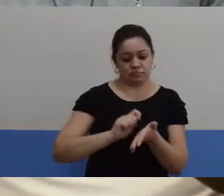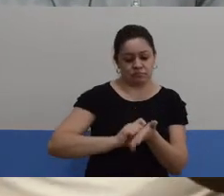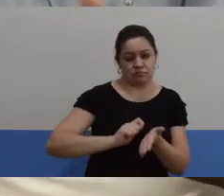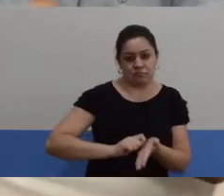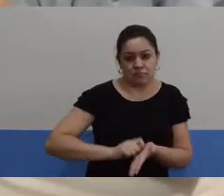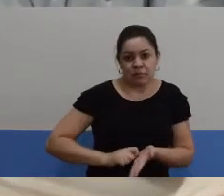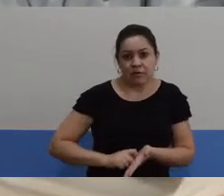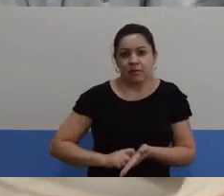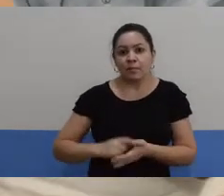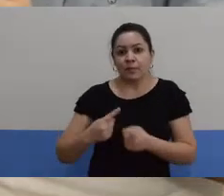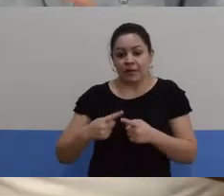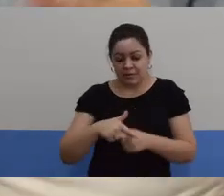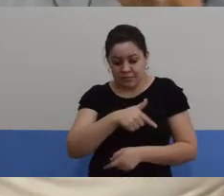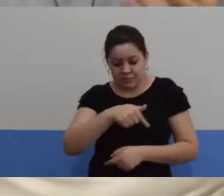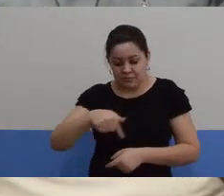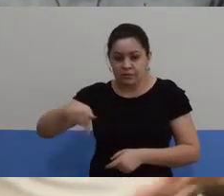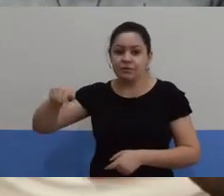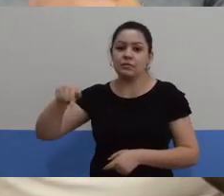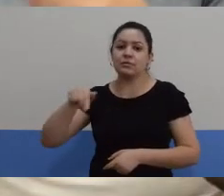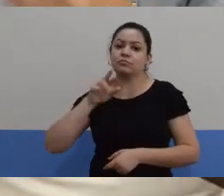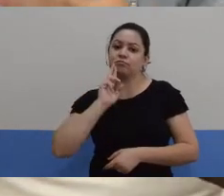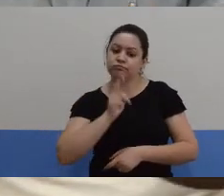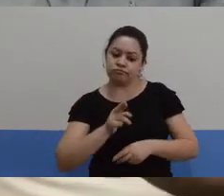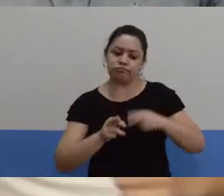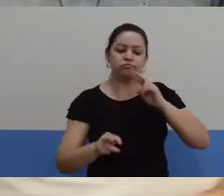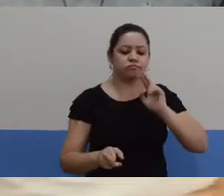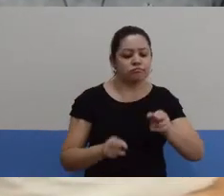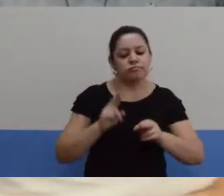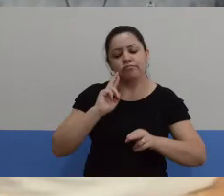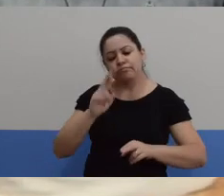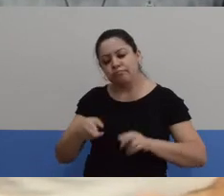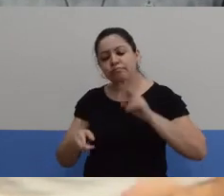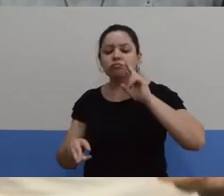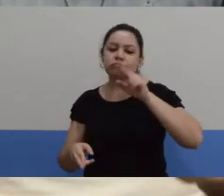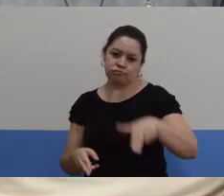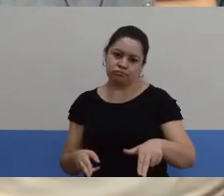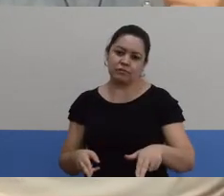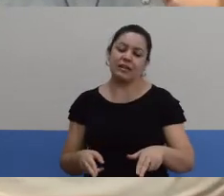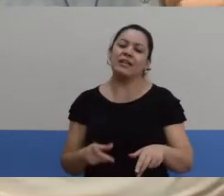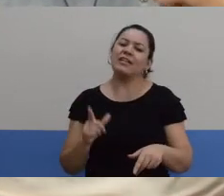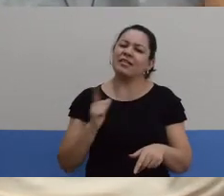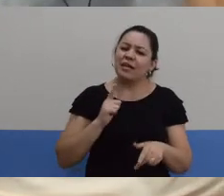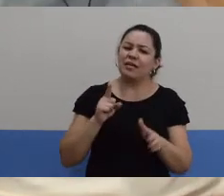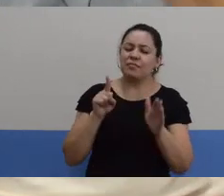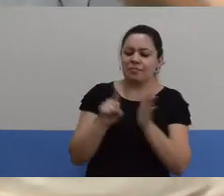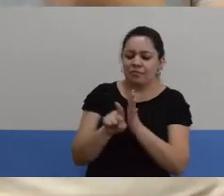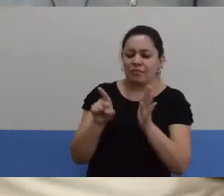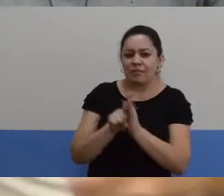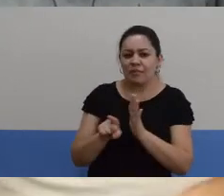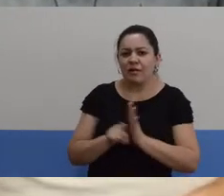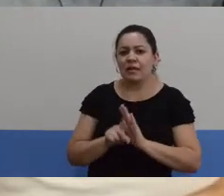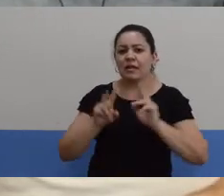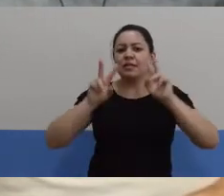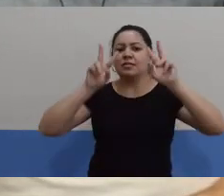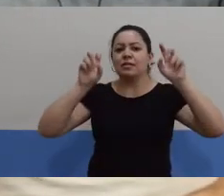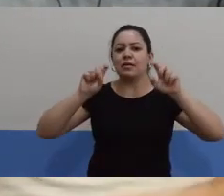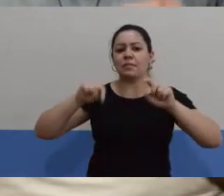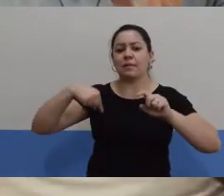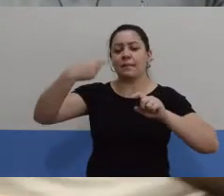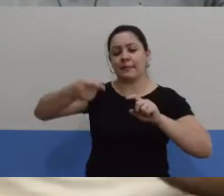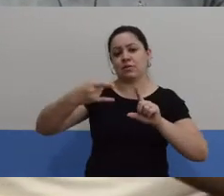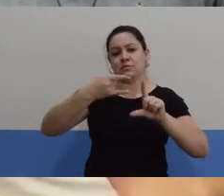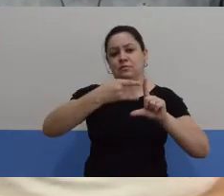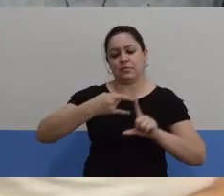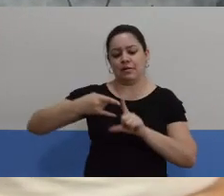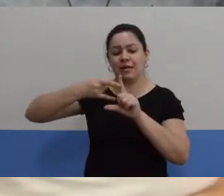da semana voltaremos a responder uma dessas questões. São perguntas que são tema das próximas lives, então